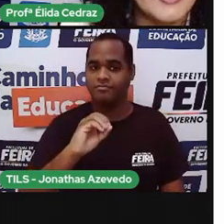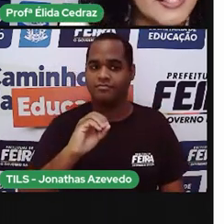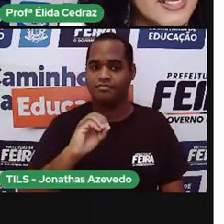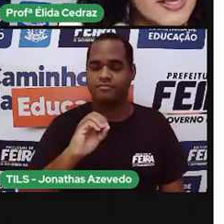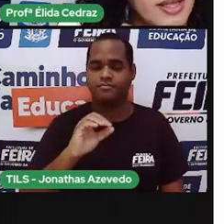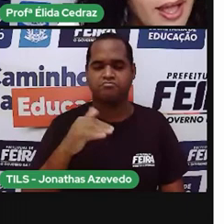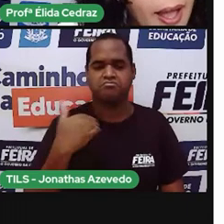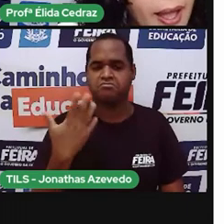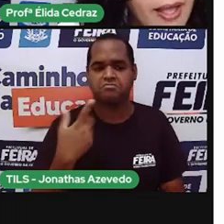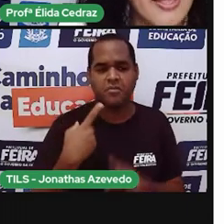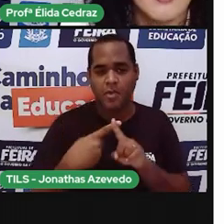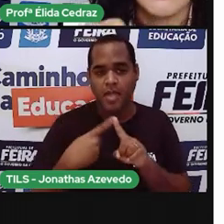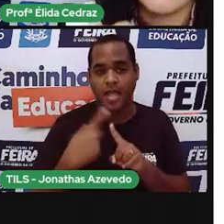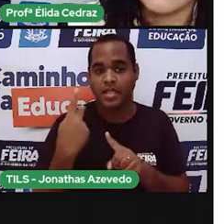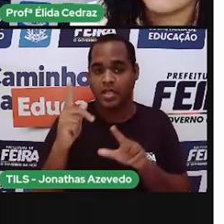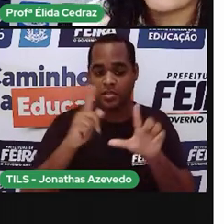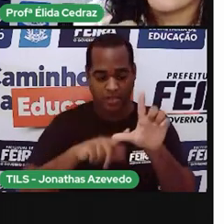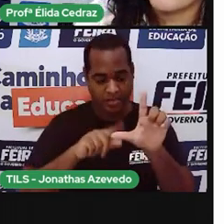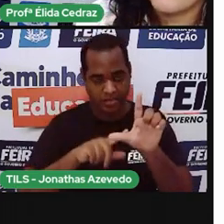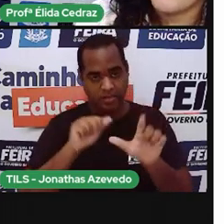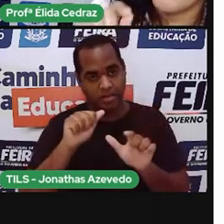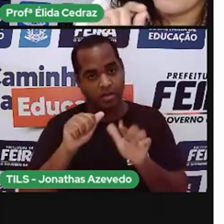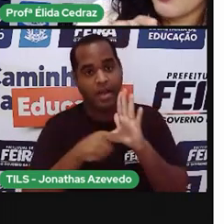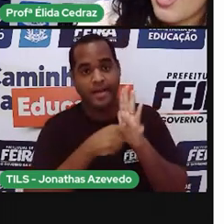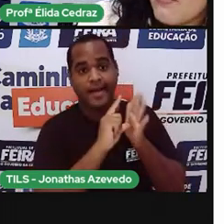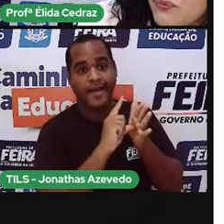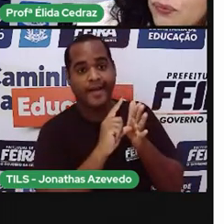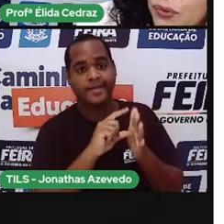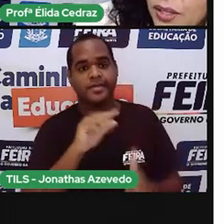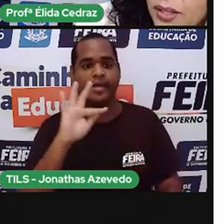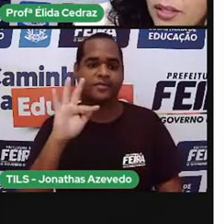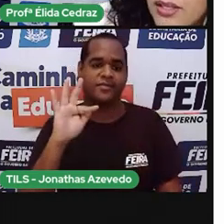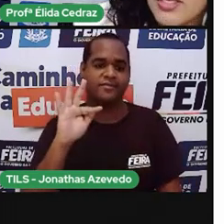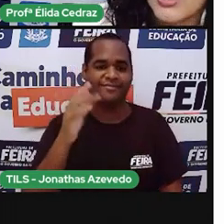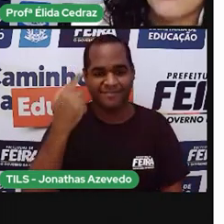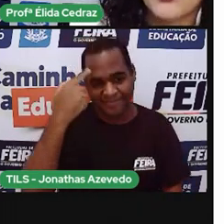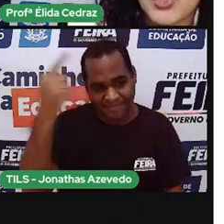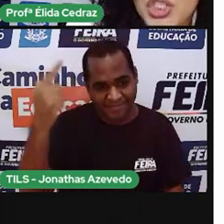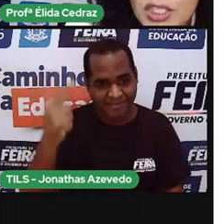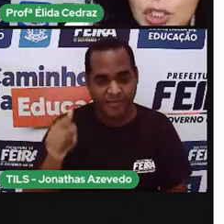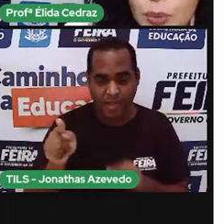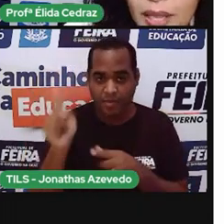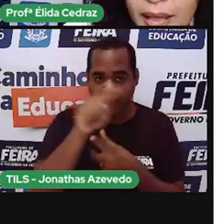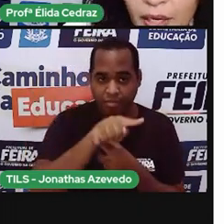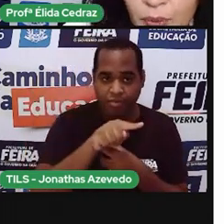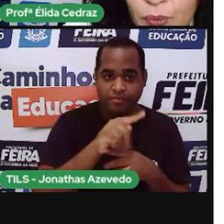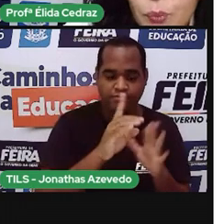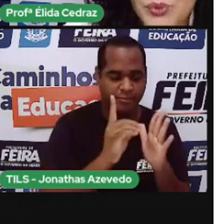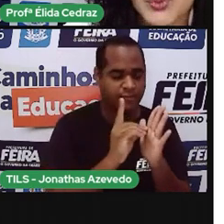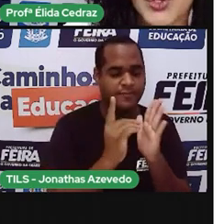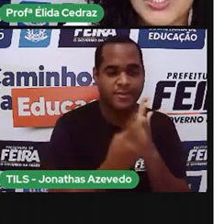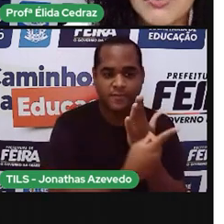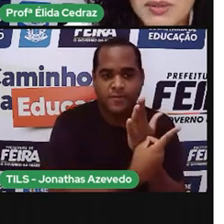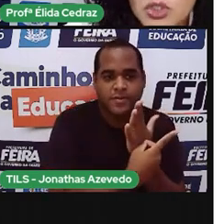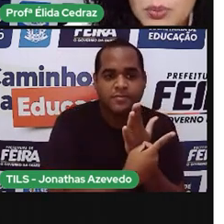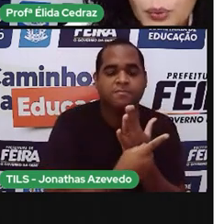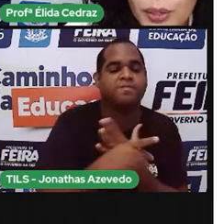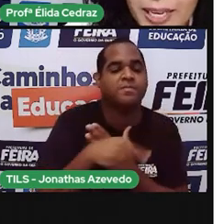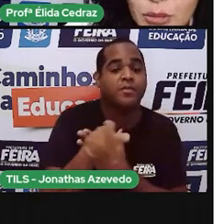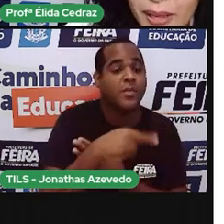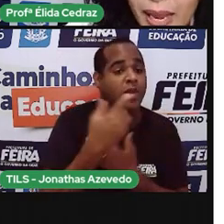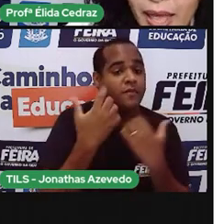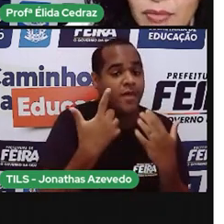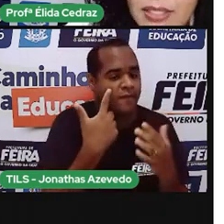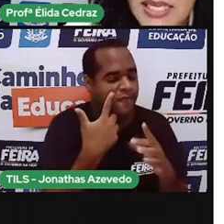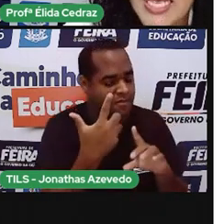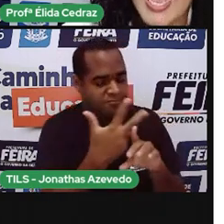porque a letrinha A é antes da letrinha F. No dicionário, quando nós vamos